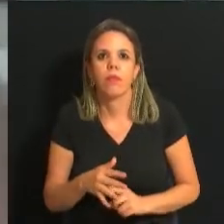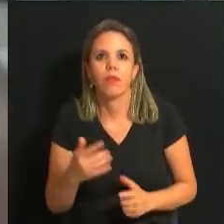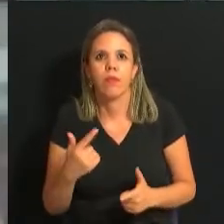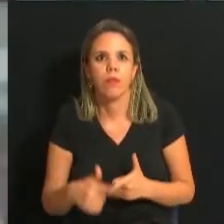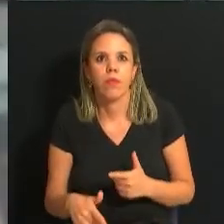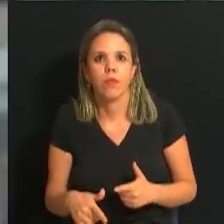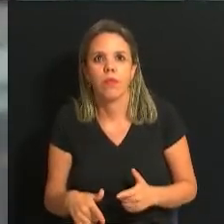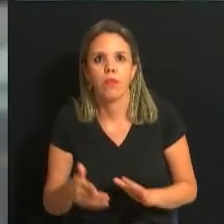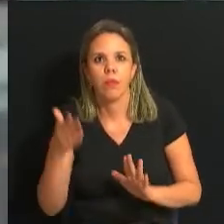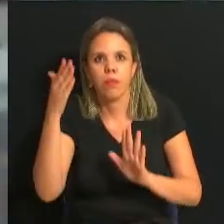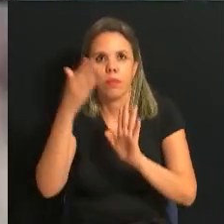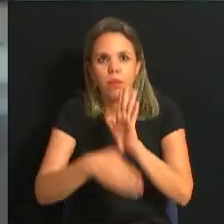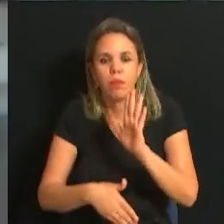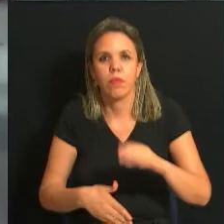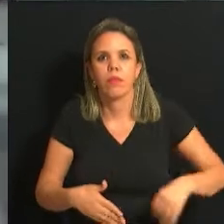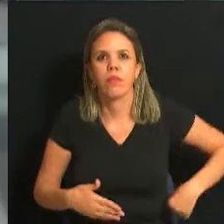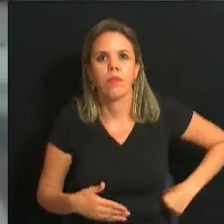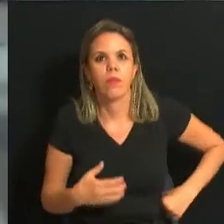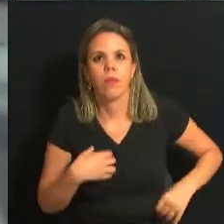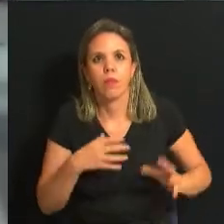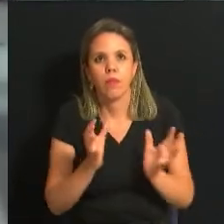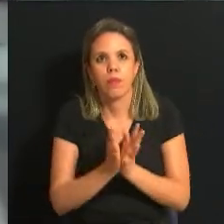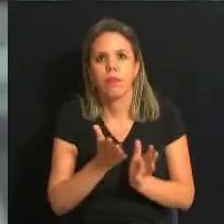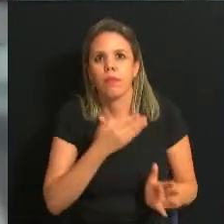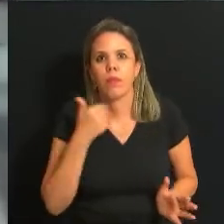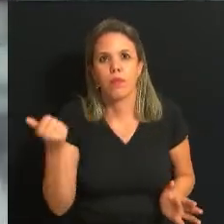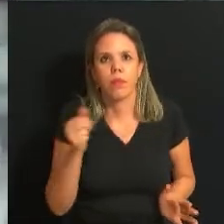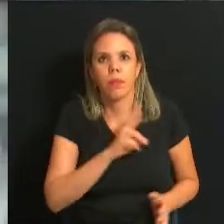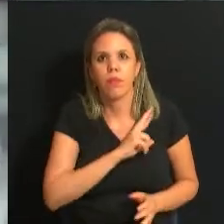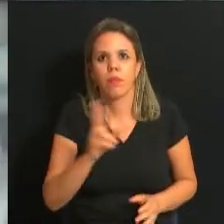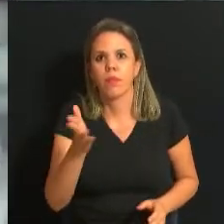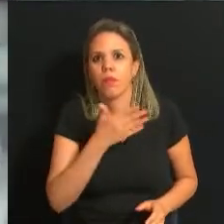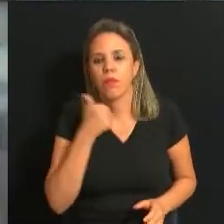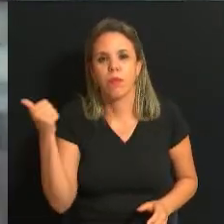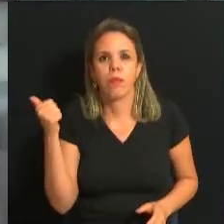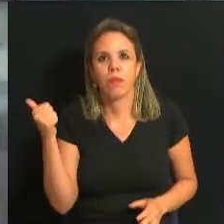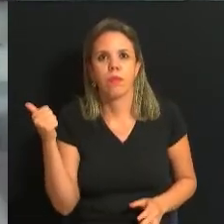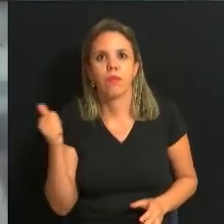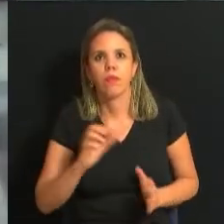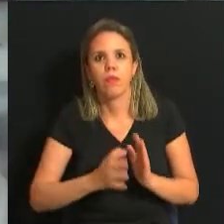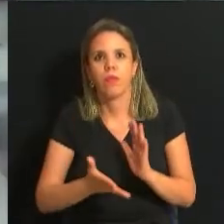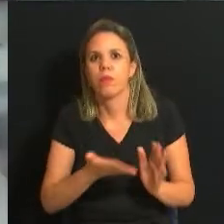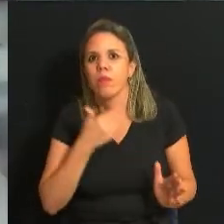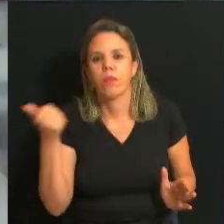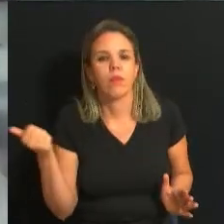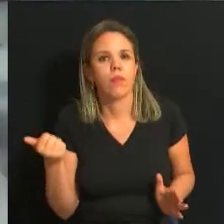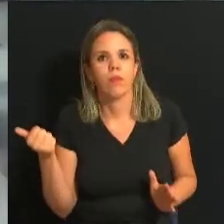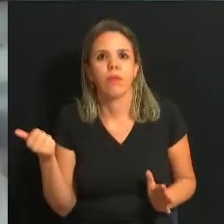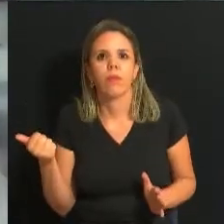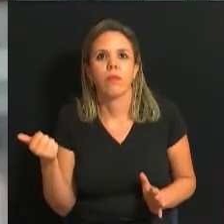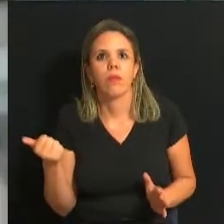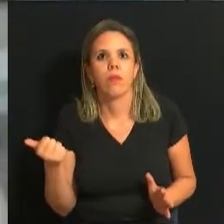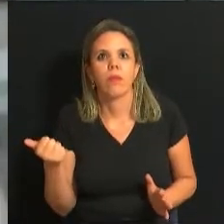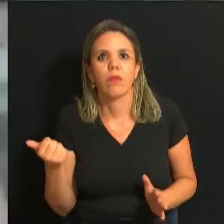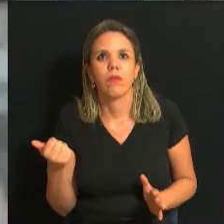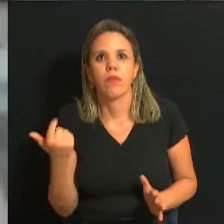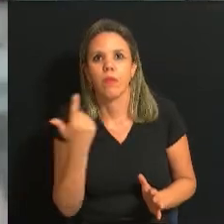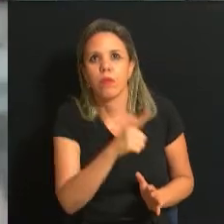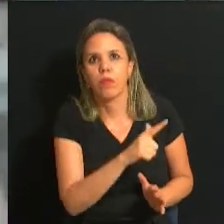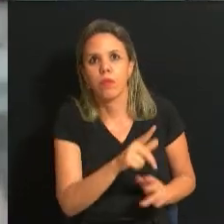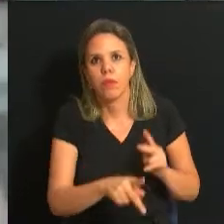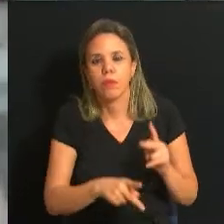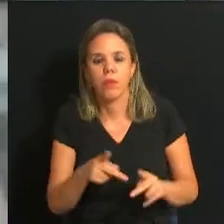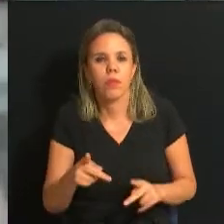que provar um ponto, o meu time é melhor, a minha religião é melhor, o meu partido é melhor, aí você colocar o outro no